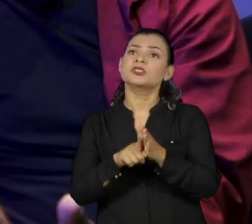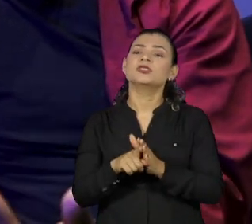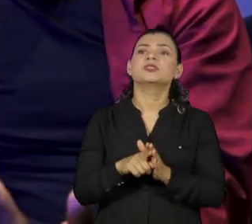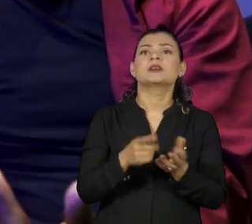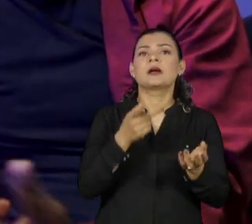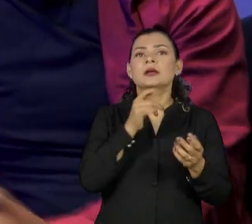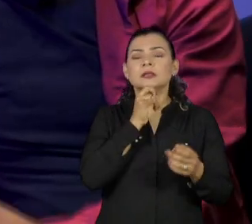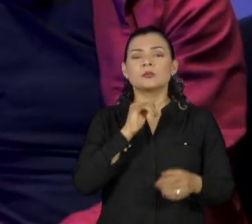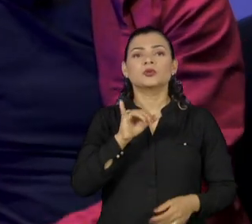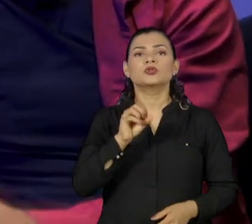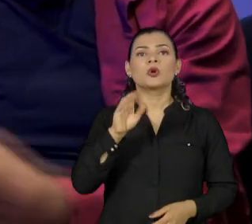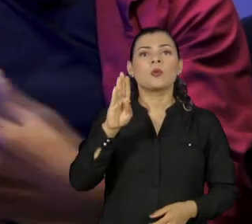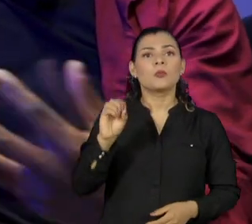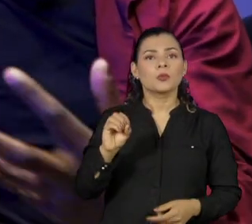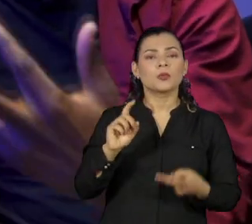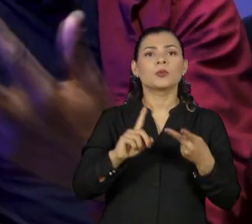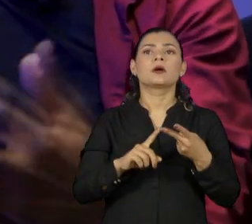jongo,